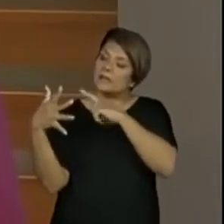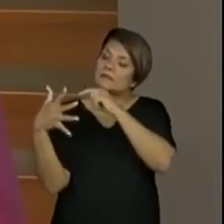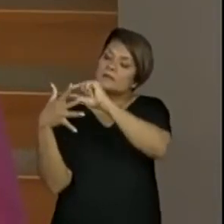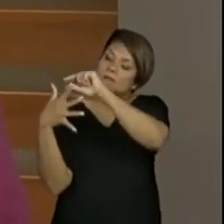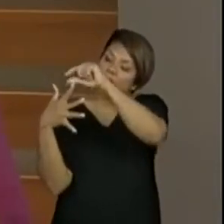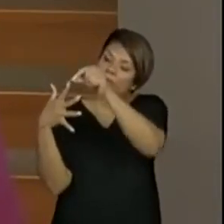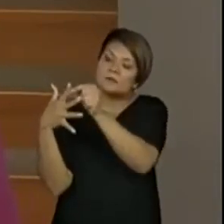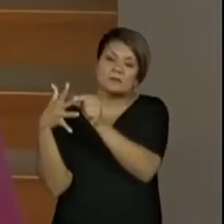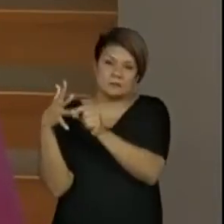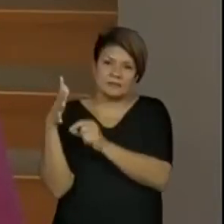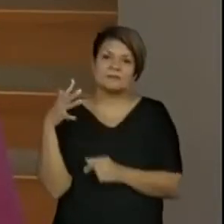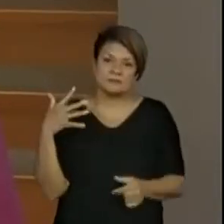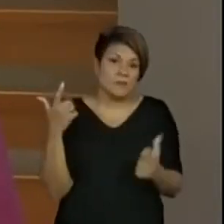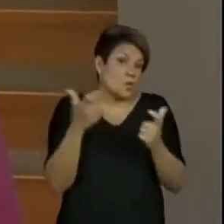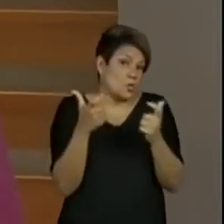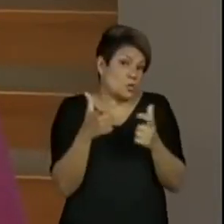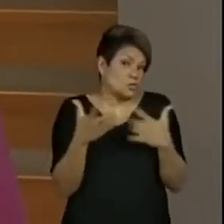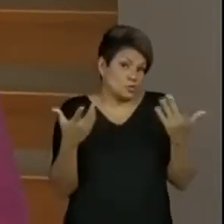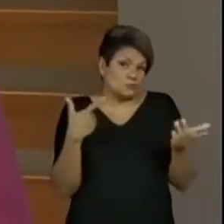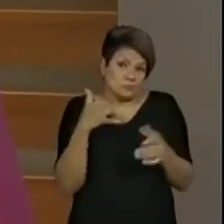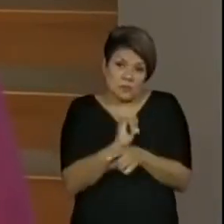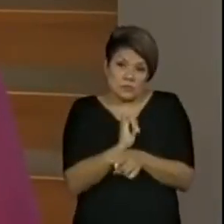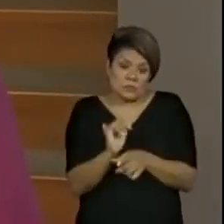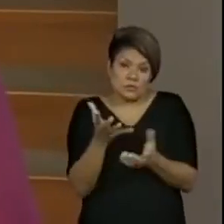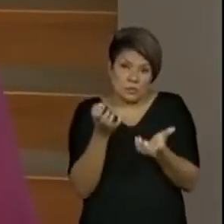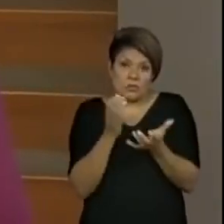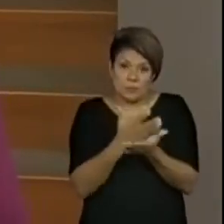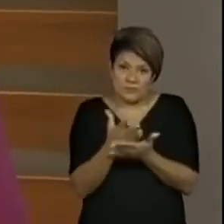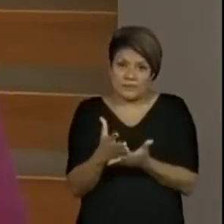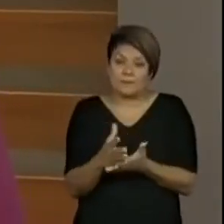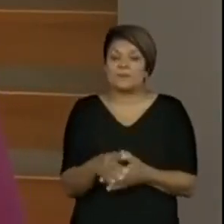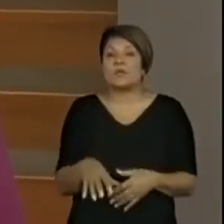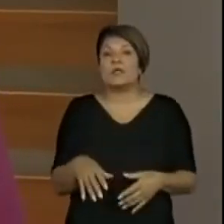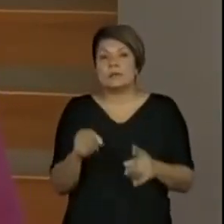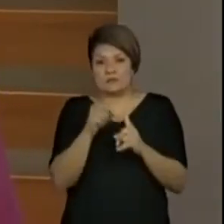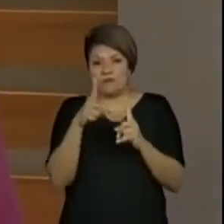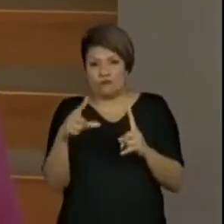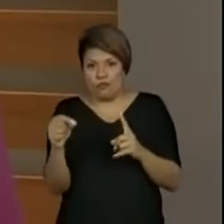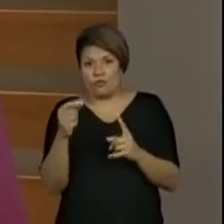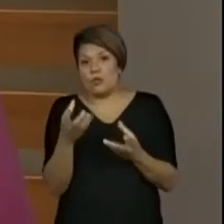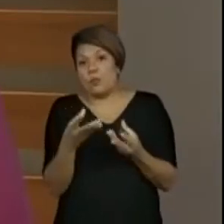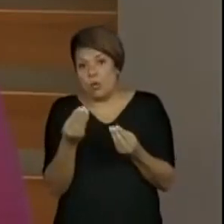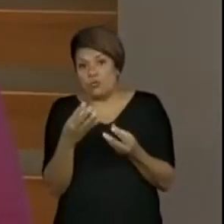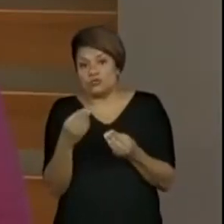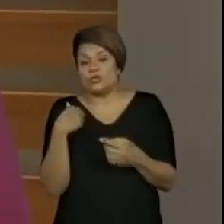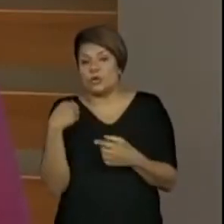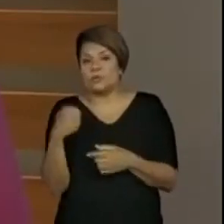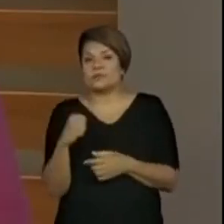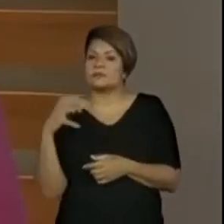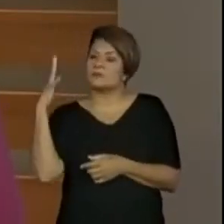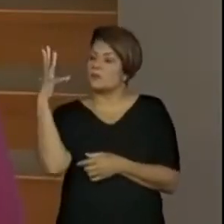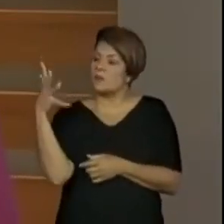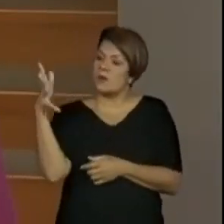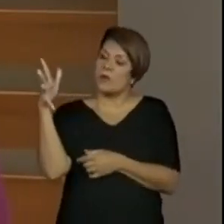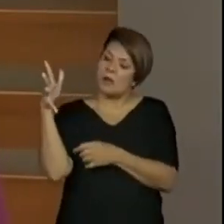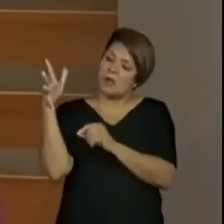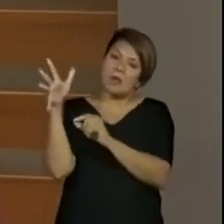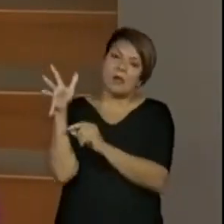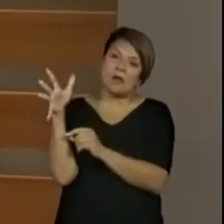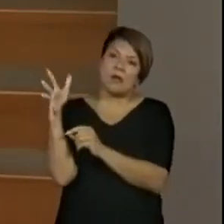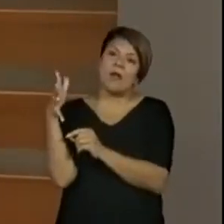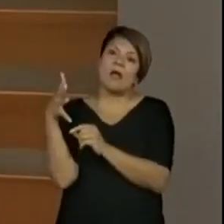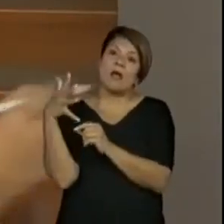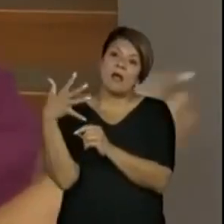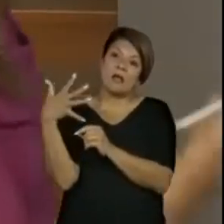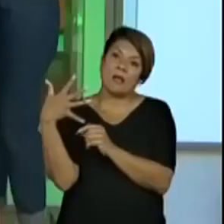você escolher por onde você quer começar. Como tinham muitas folhinhas, eu escolhi contar galho por galho, tá bom?